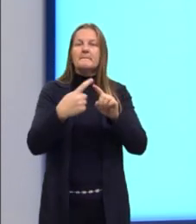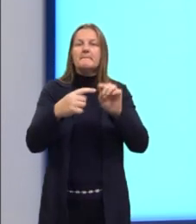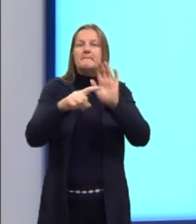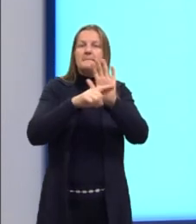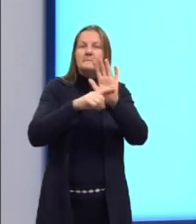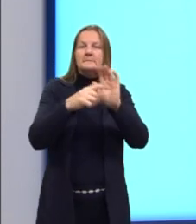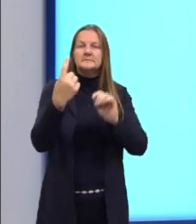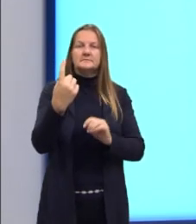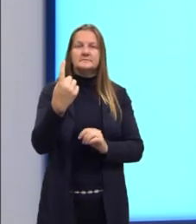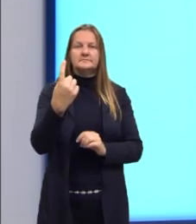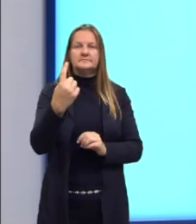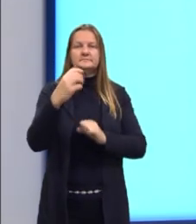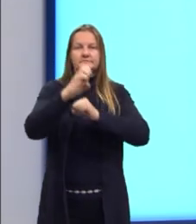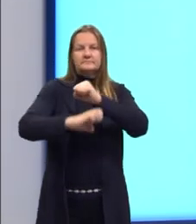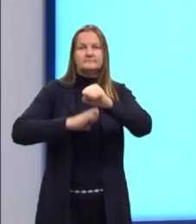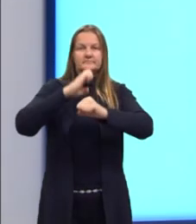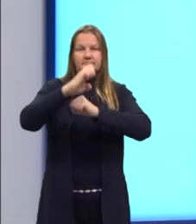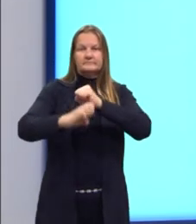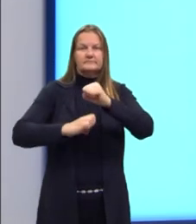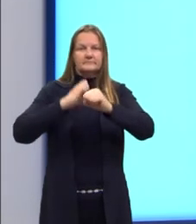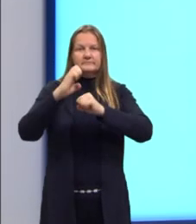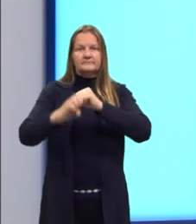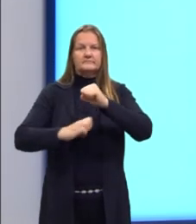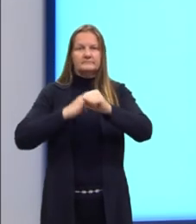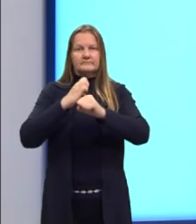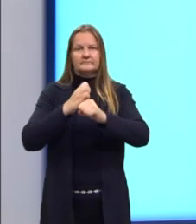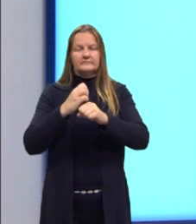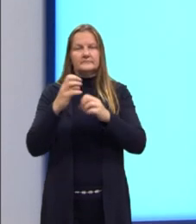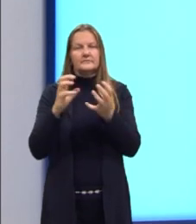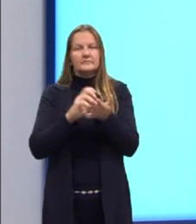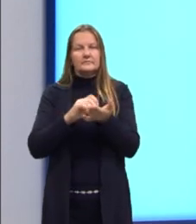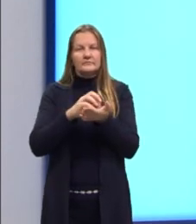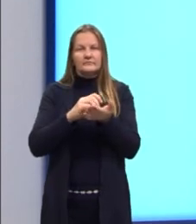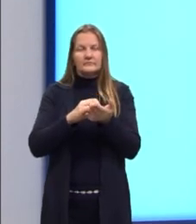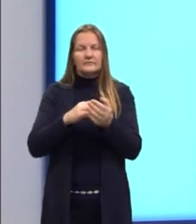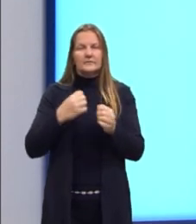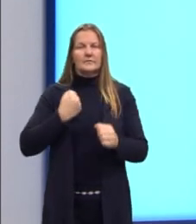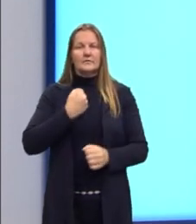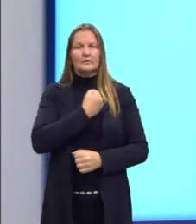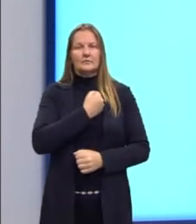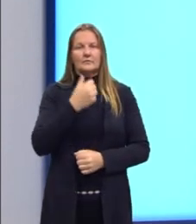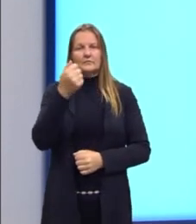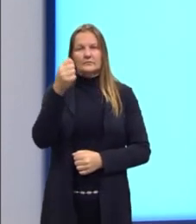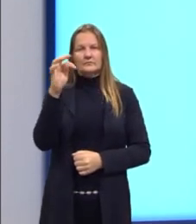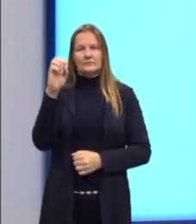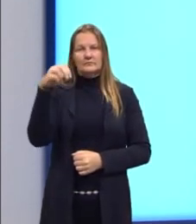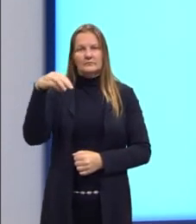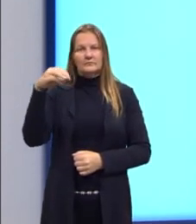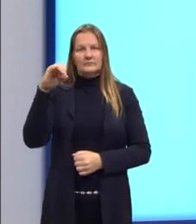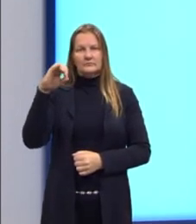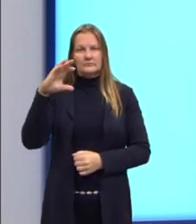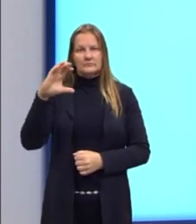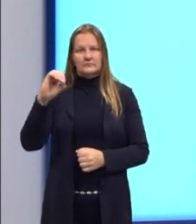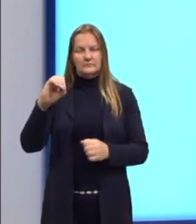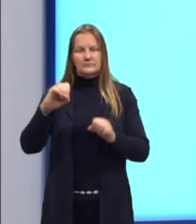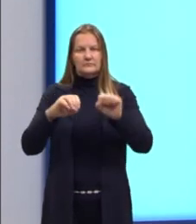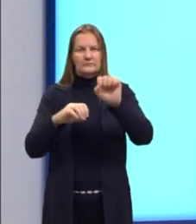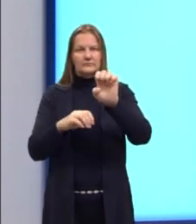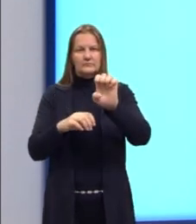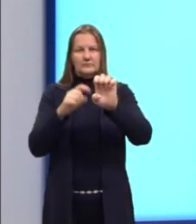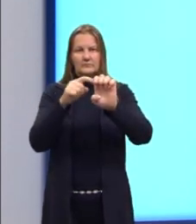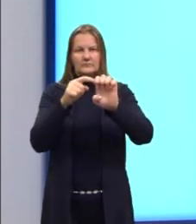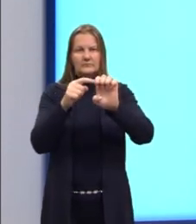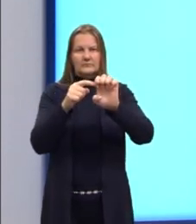menos um elétron né próton no seu cálculo de número atômico porque o número atômico de um elemento